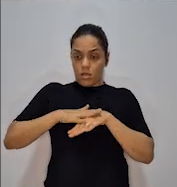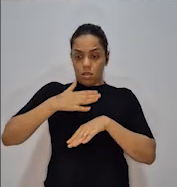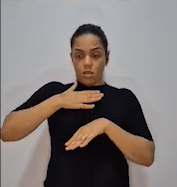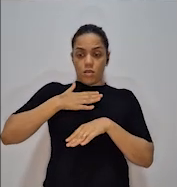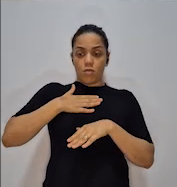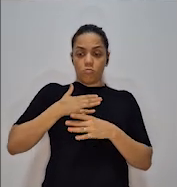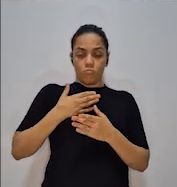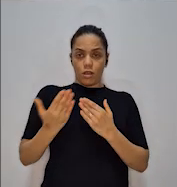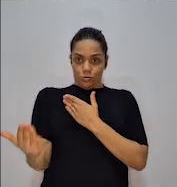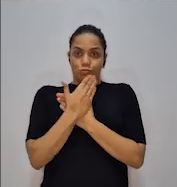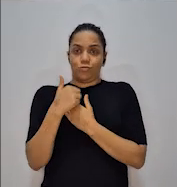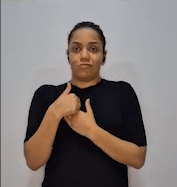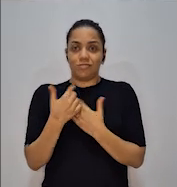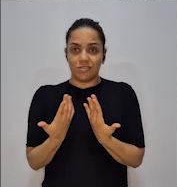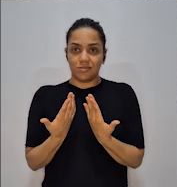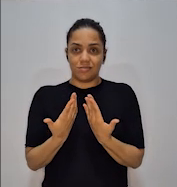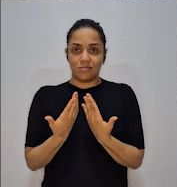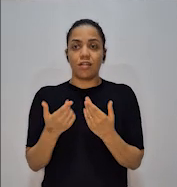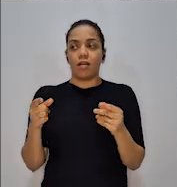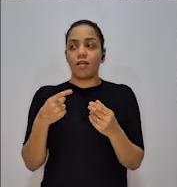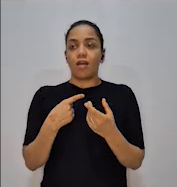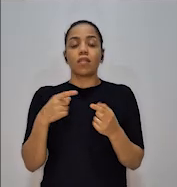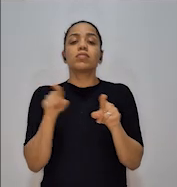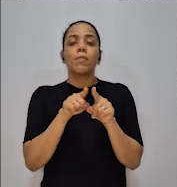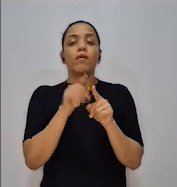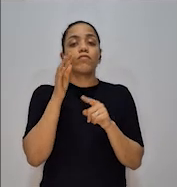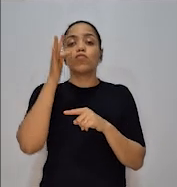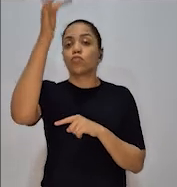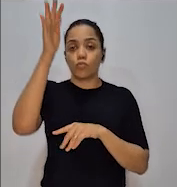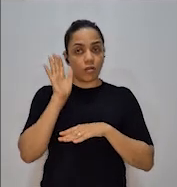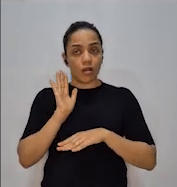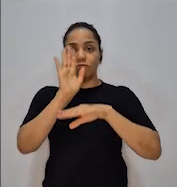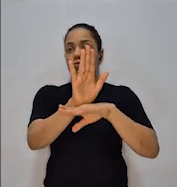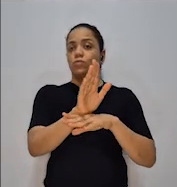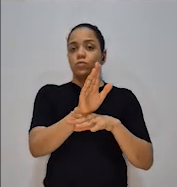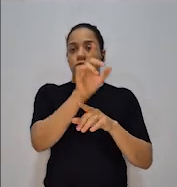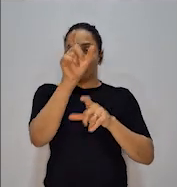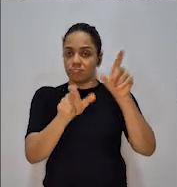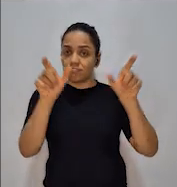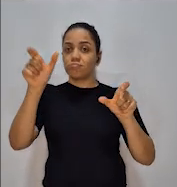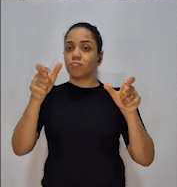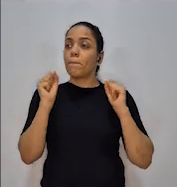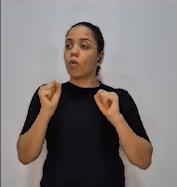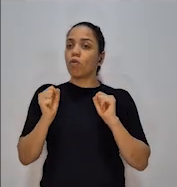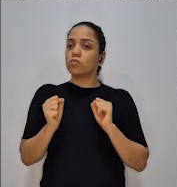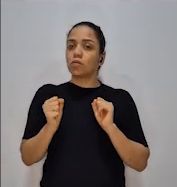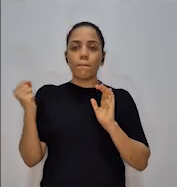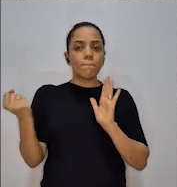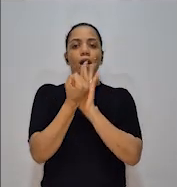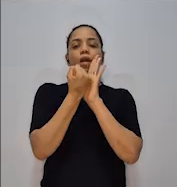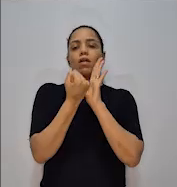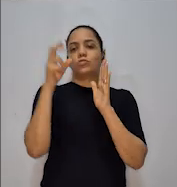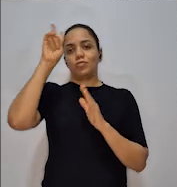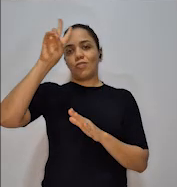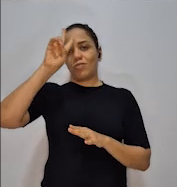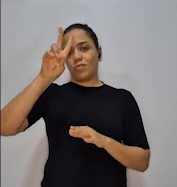benefício das próximas gerações, né? E para que a gente possa deixar um legado de mais inclusão e pertencimento. Eu gosto